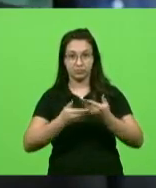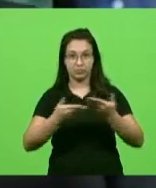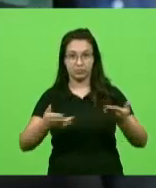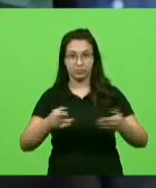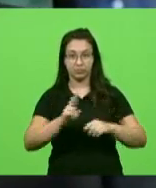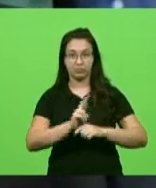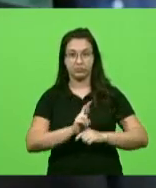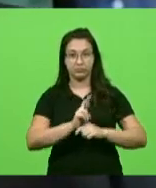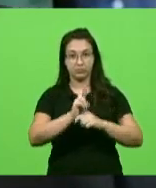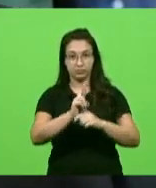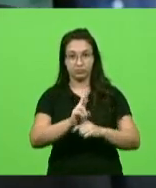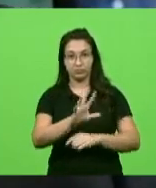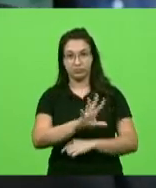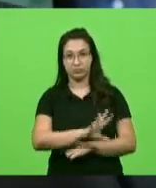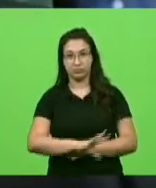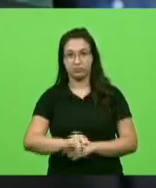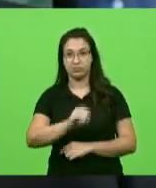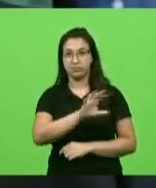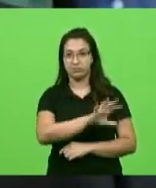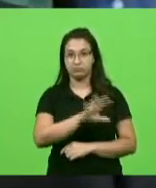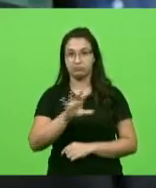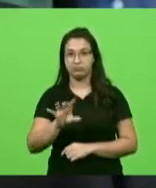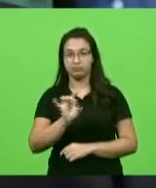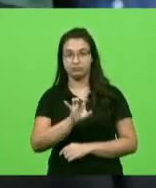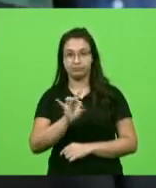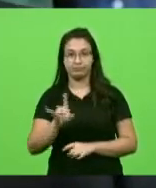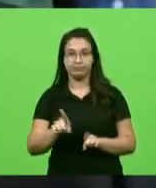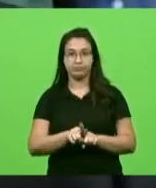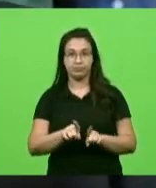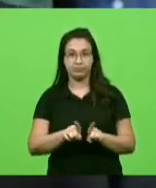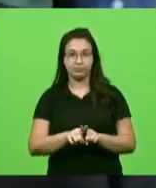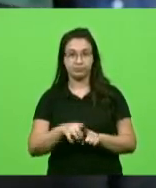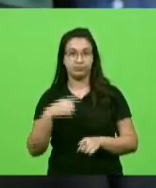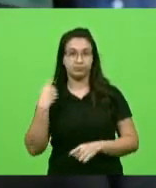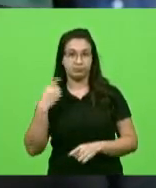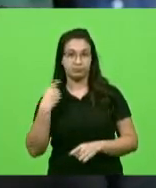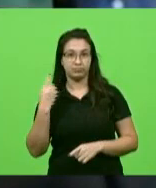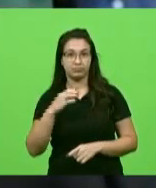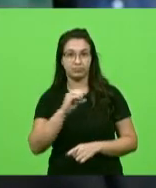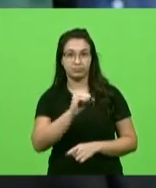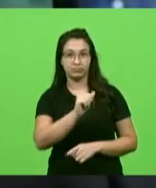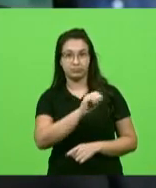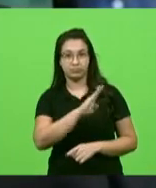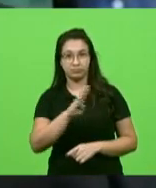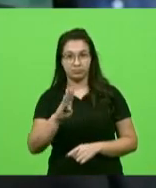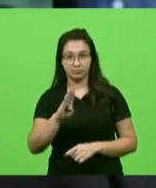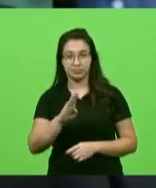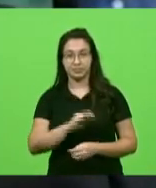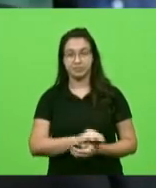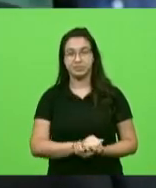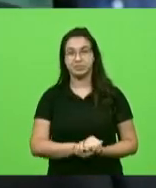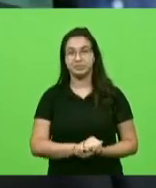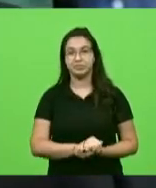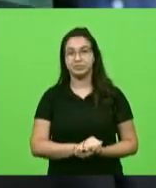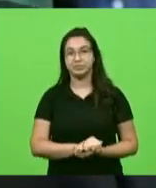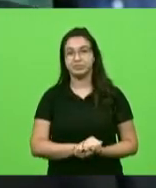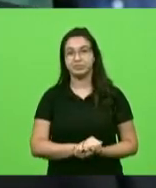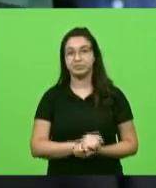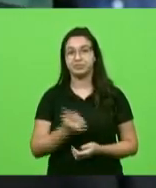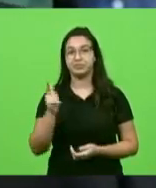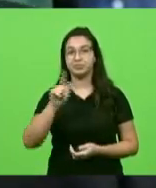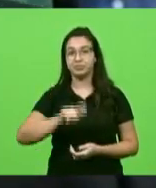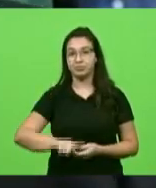representantes das partes como também os advogados representantes da Ordem dos Advogados e aproveito também para